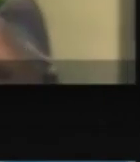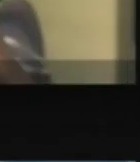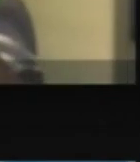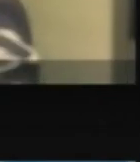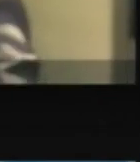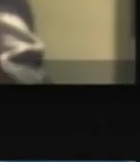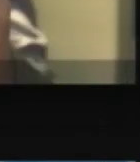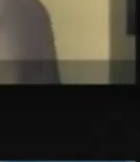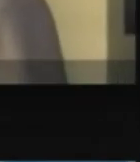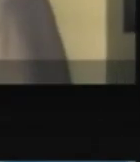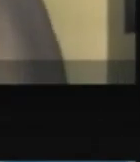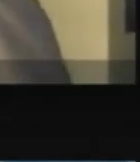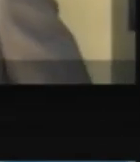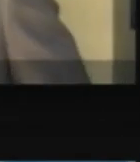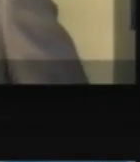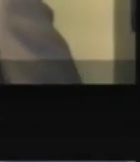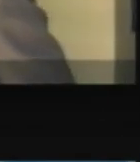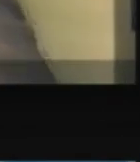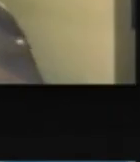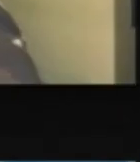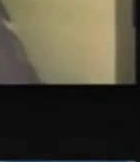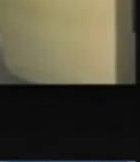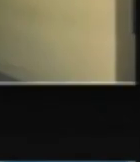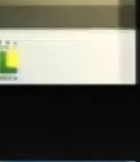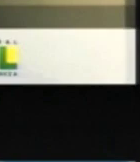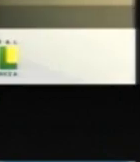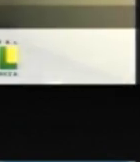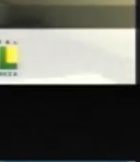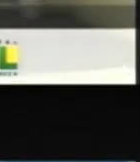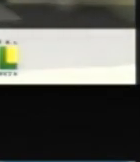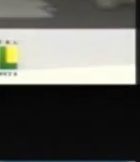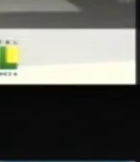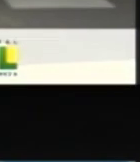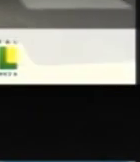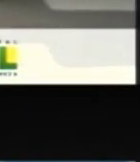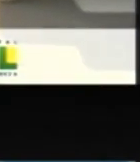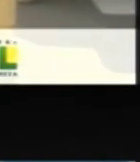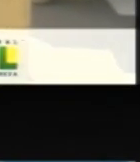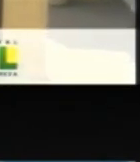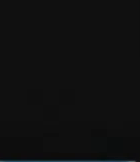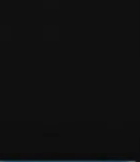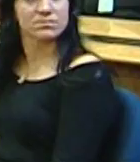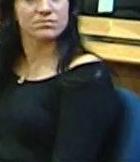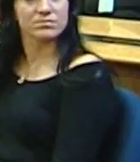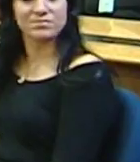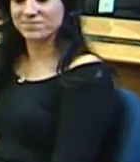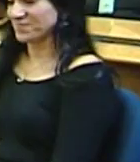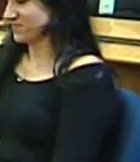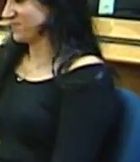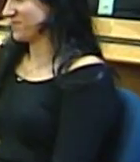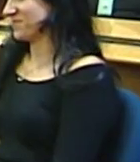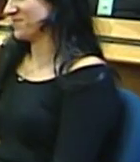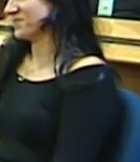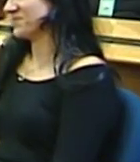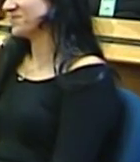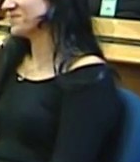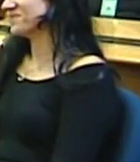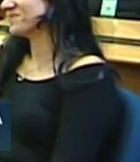é estar vestido. Se tem festa, festaço ou festinha, oi, tem que ter festa. Camisinha. Já tô pronto.